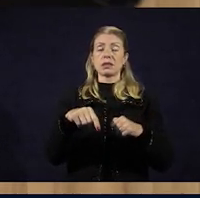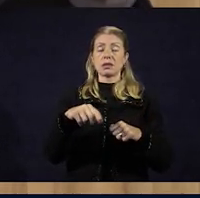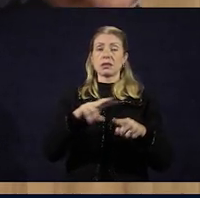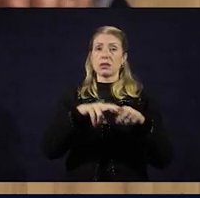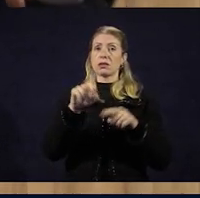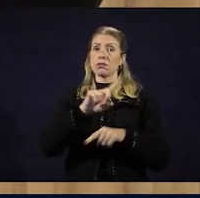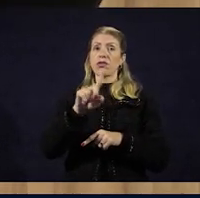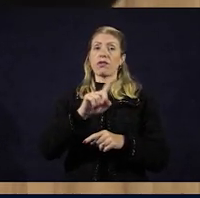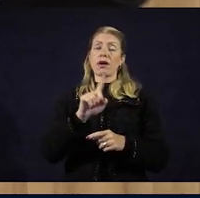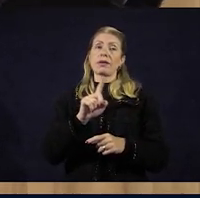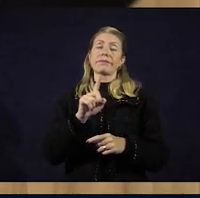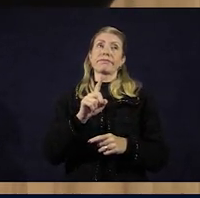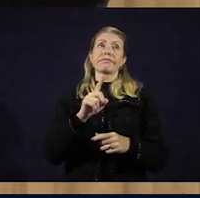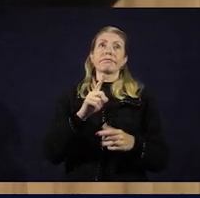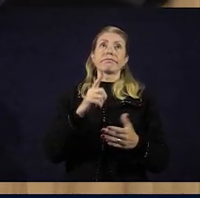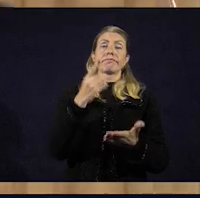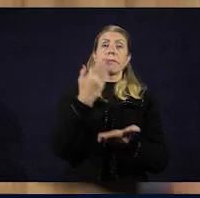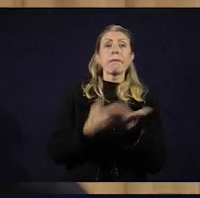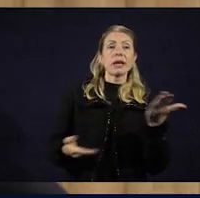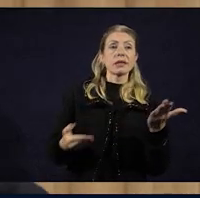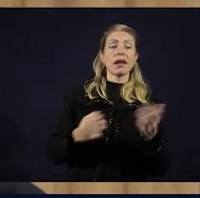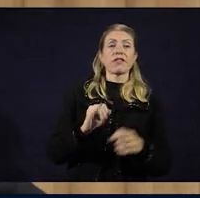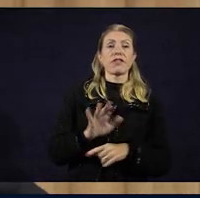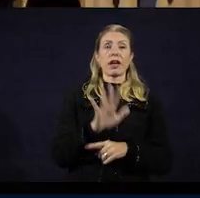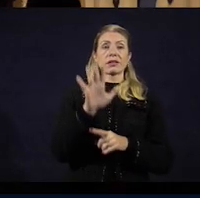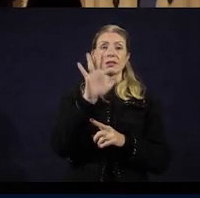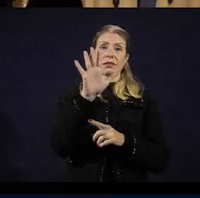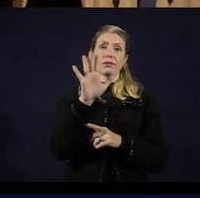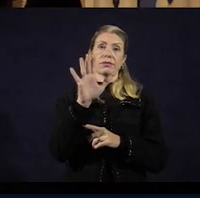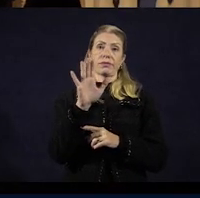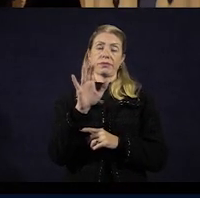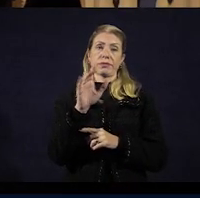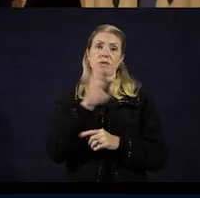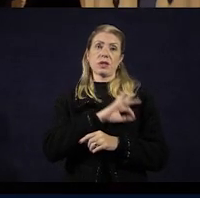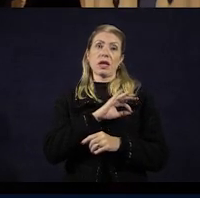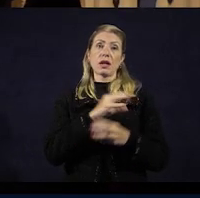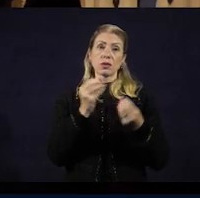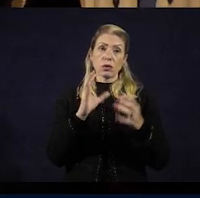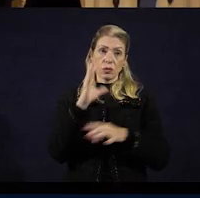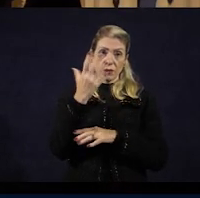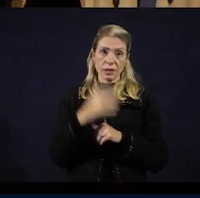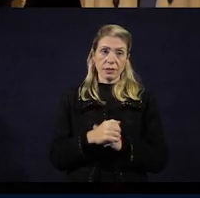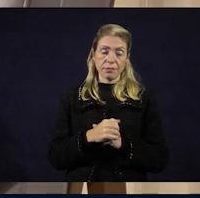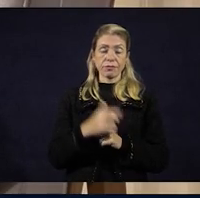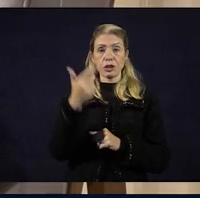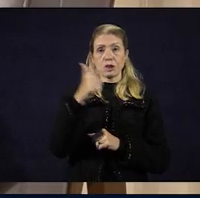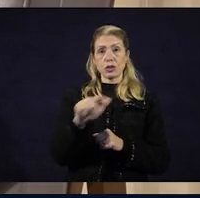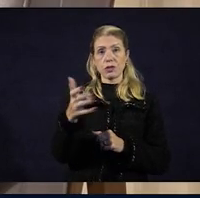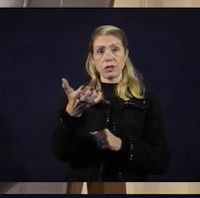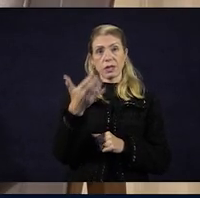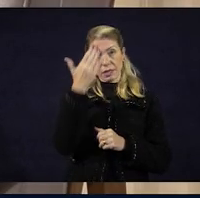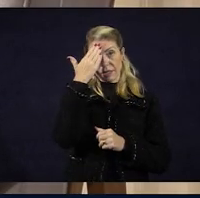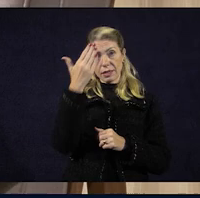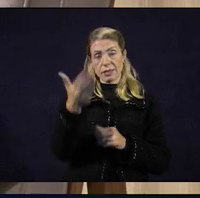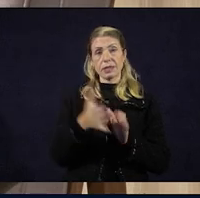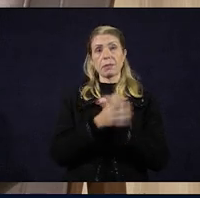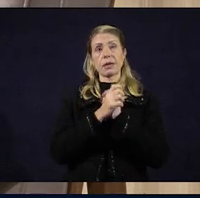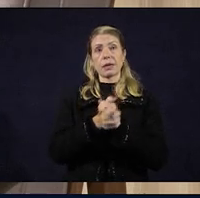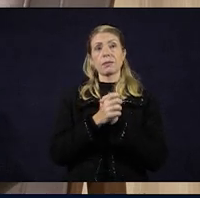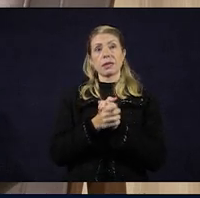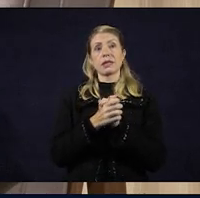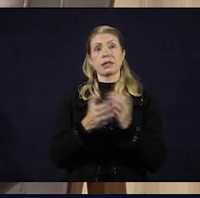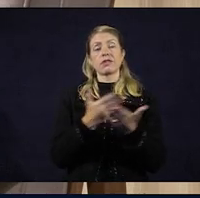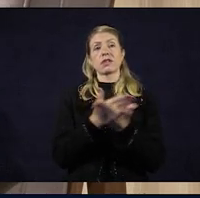do aumento do custo da inflação adicional gente mais uma vez queria agradecer parabenizar a vocês